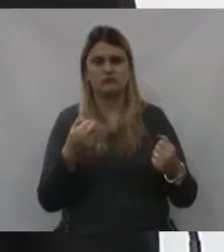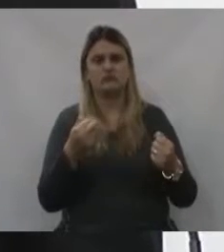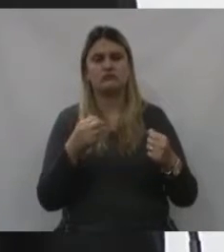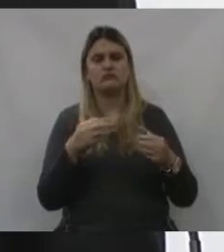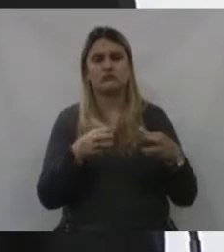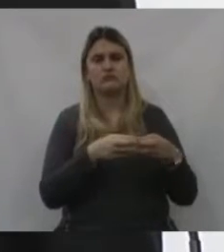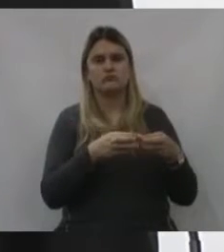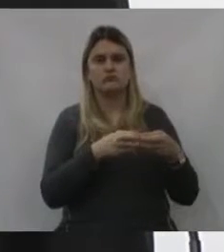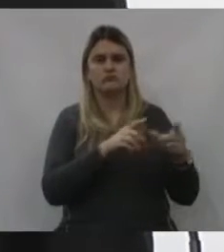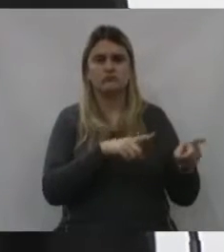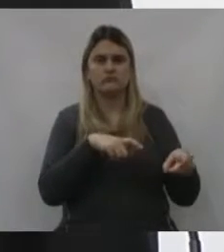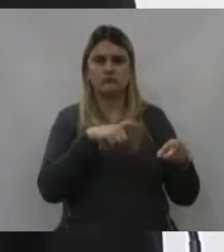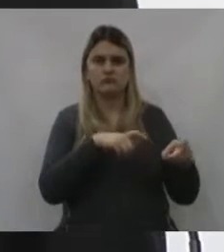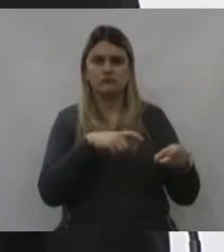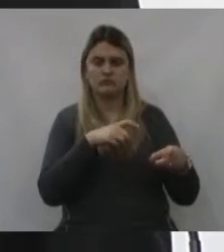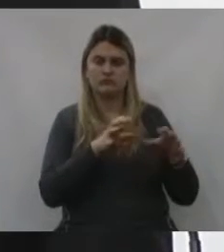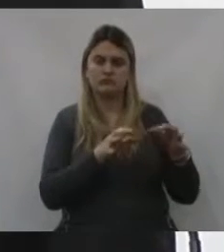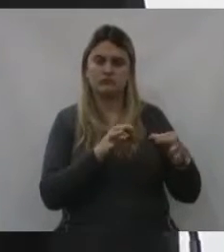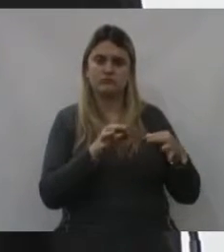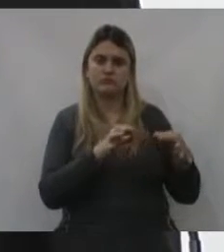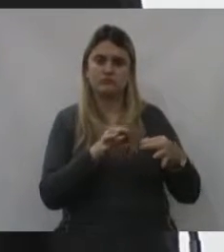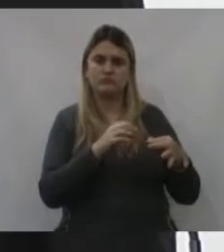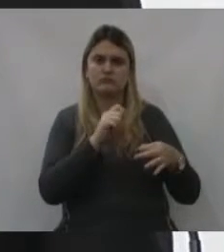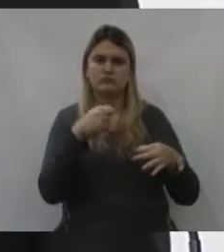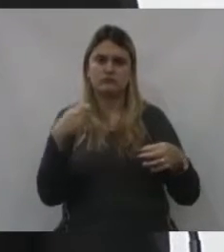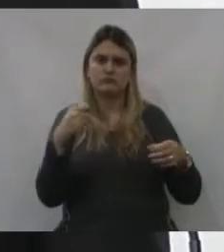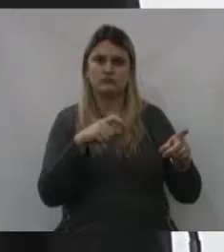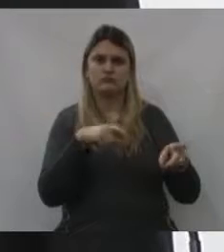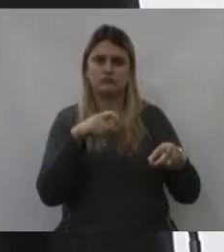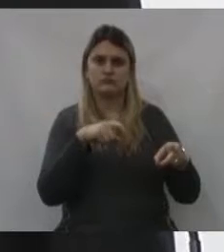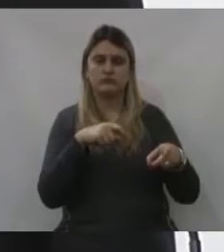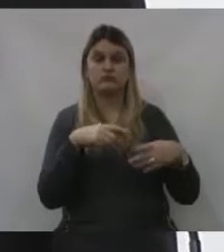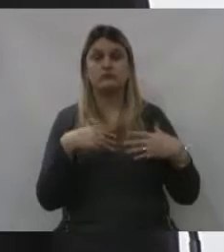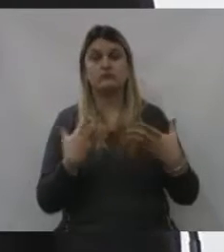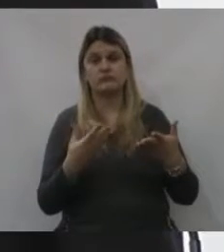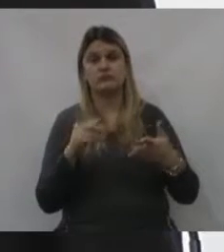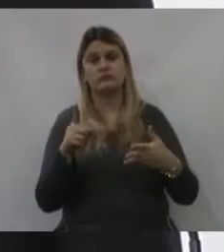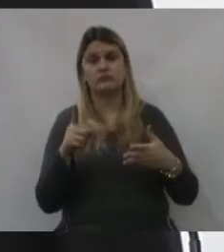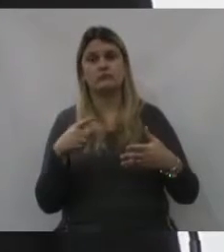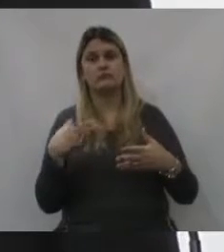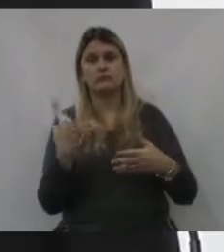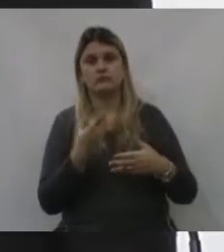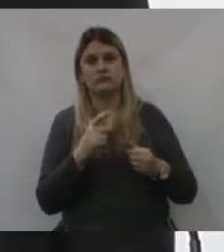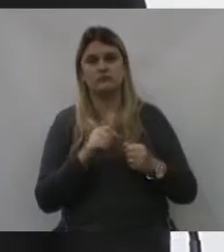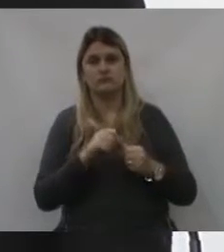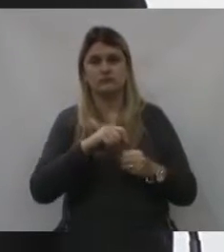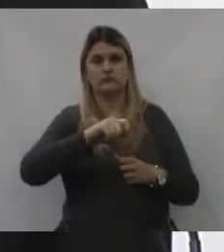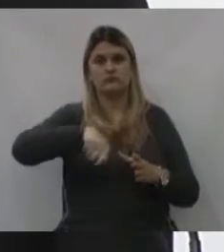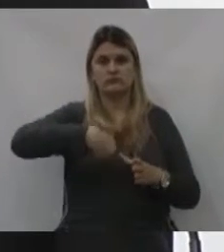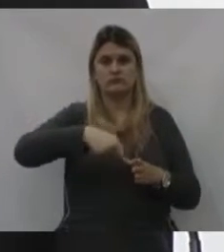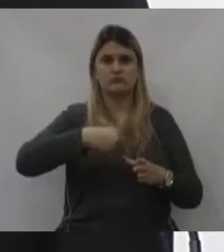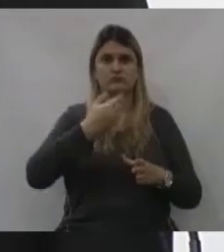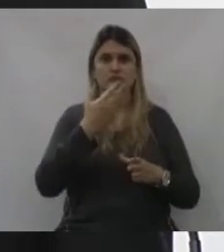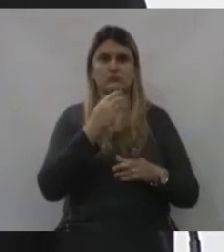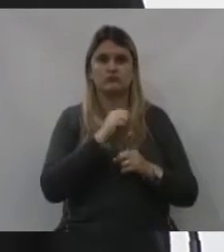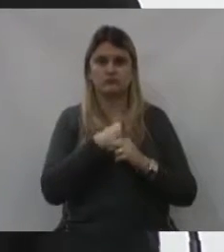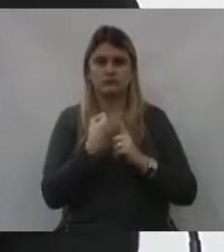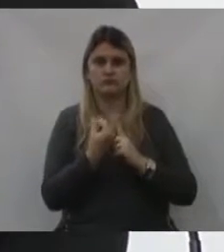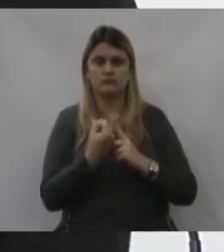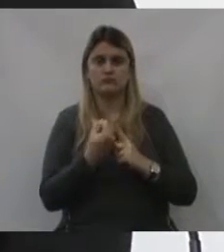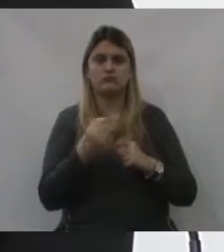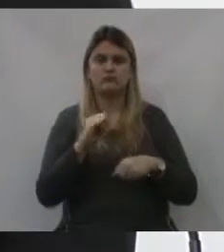produtos que vêm das cooperativas ou dos agricultores, das organizações dos agricultores. Então, é para isso que nós fizemos a cozinha social,